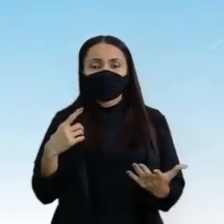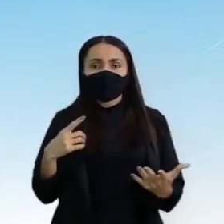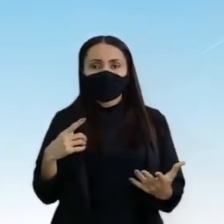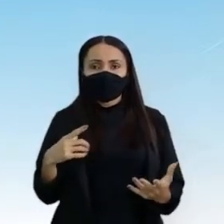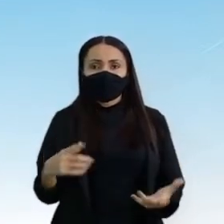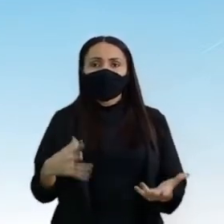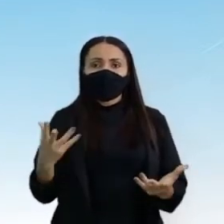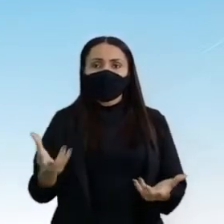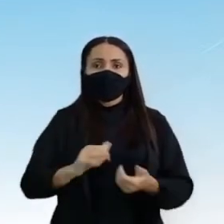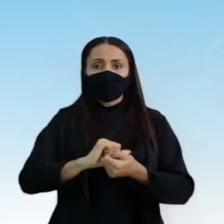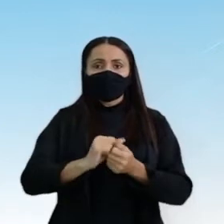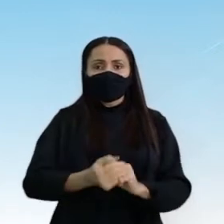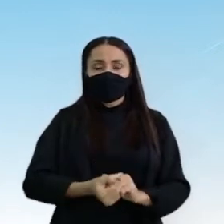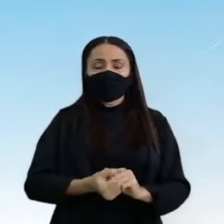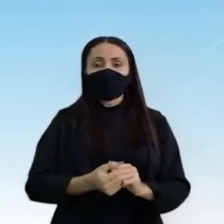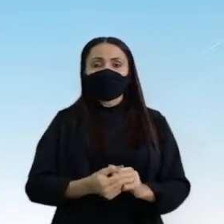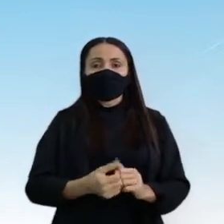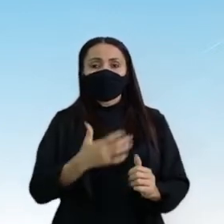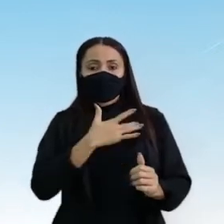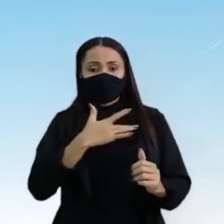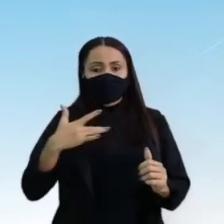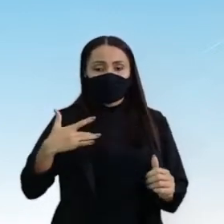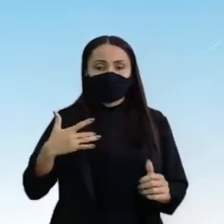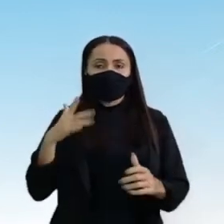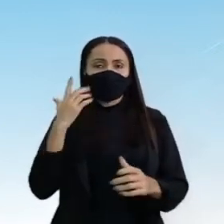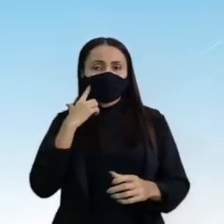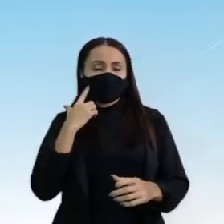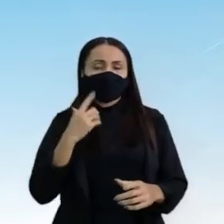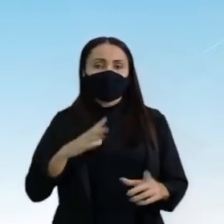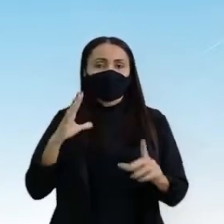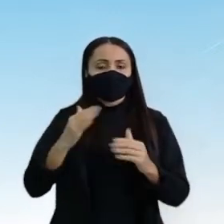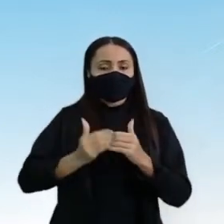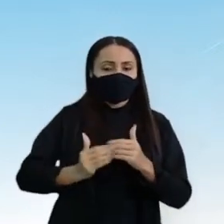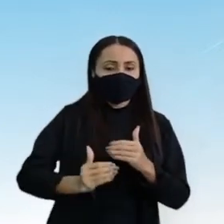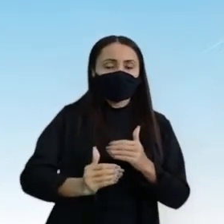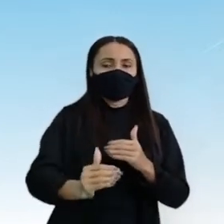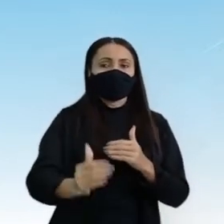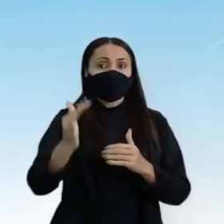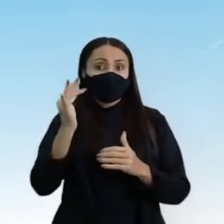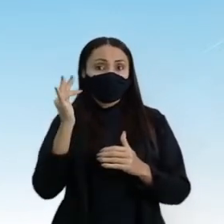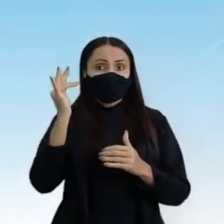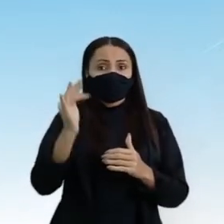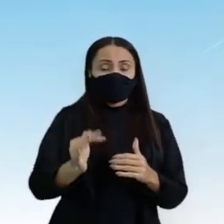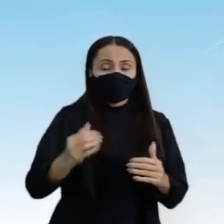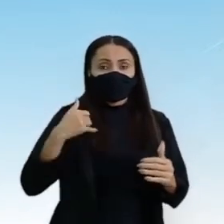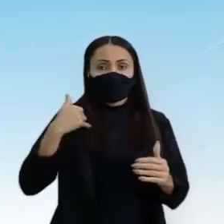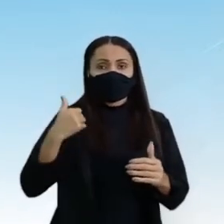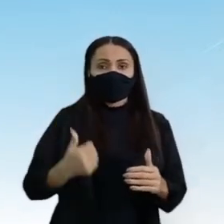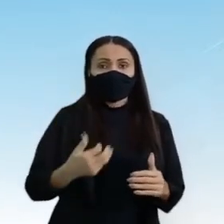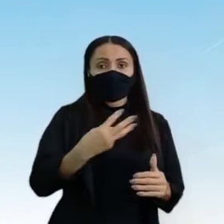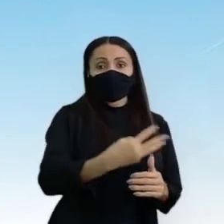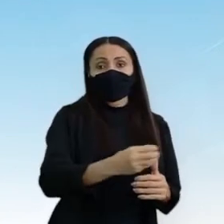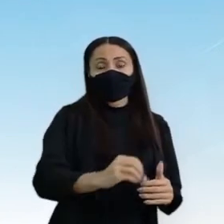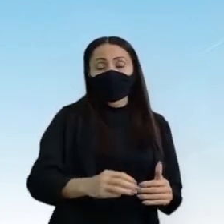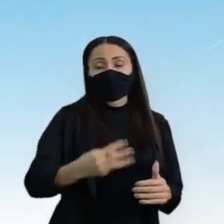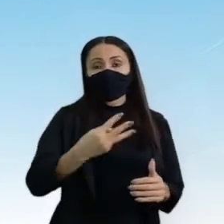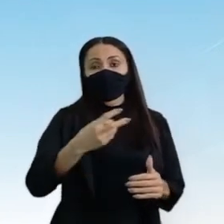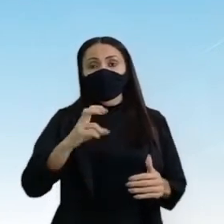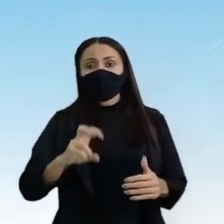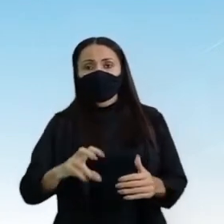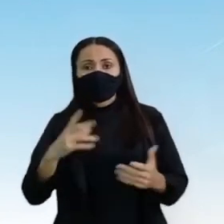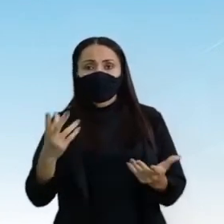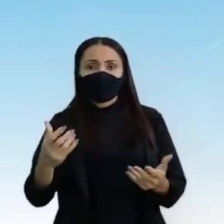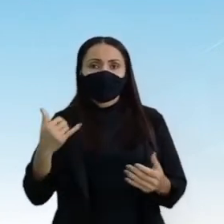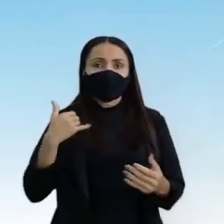vida importantes que justamente vai refletir lá na frente, aos 30, 35 anos de idade. Então, se eu sou uma pessoa que